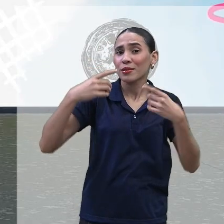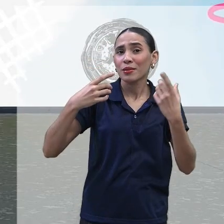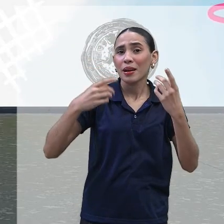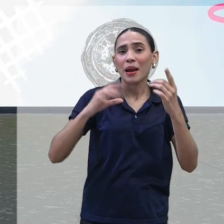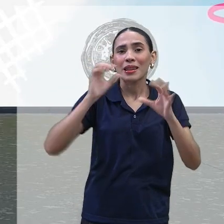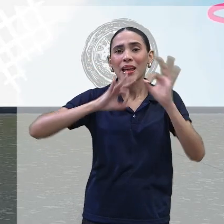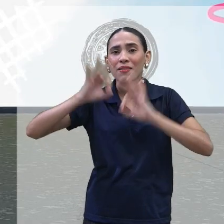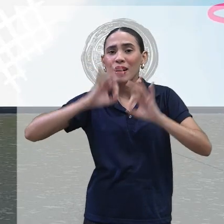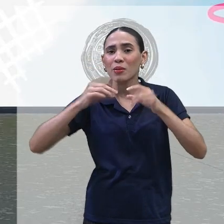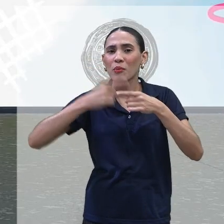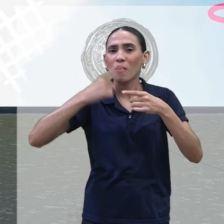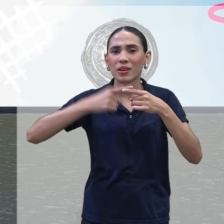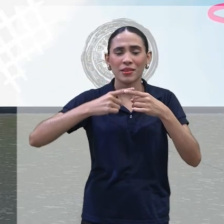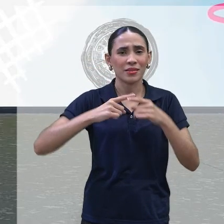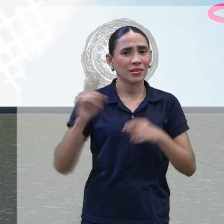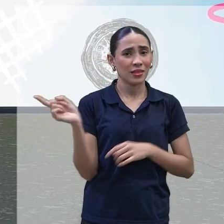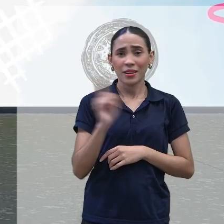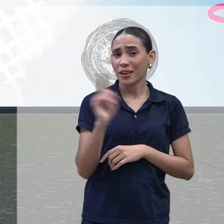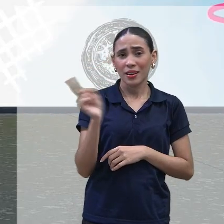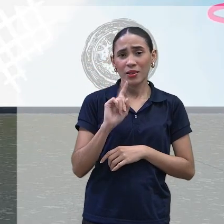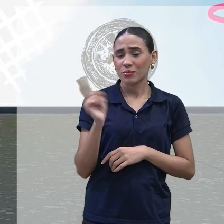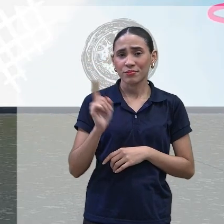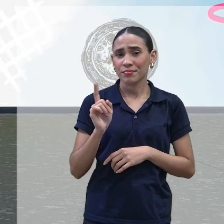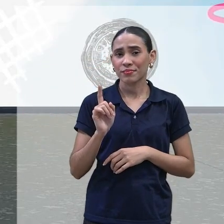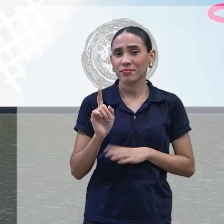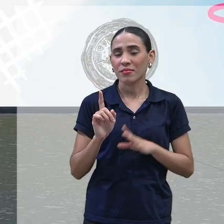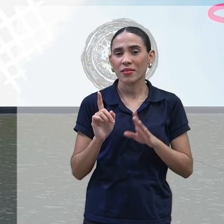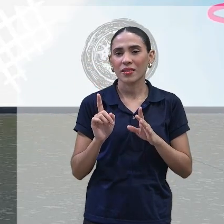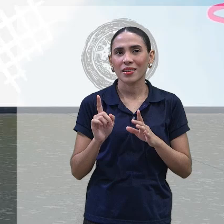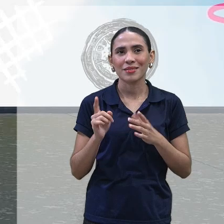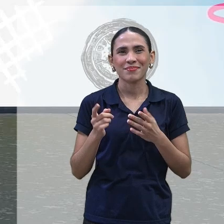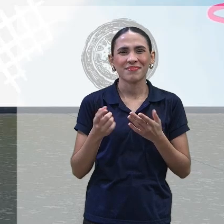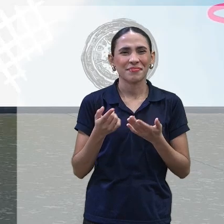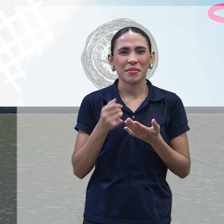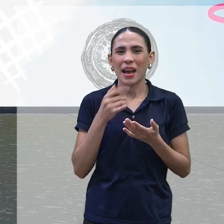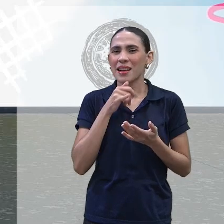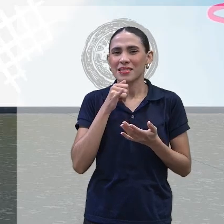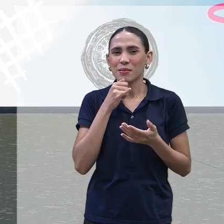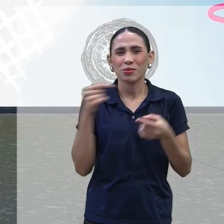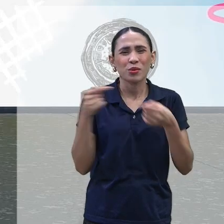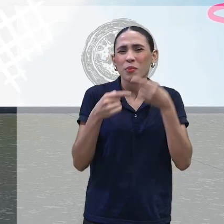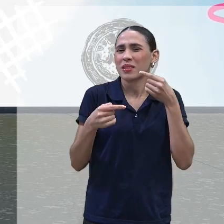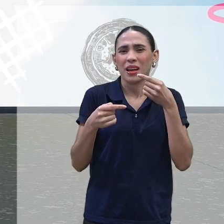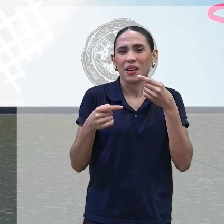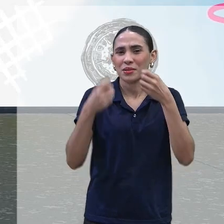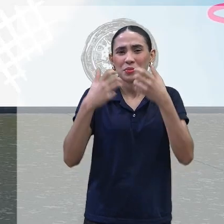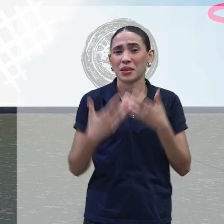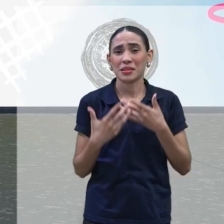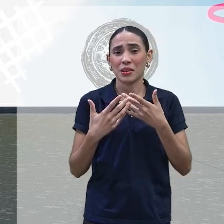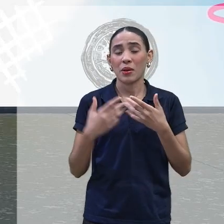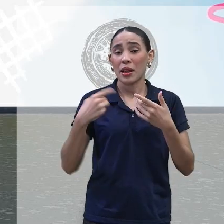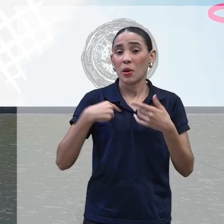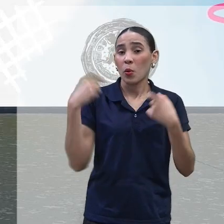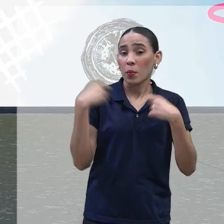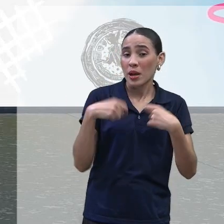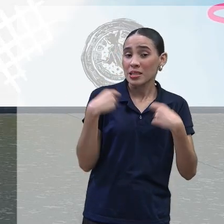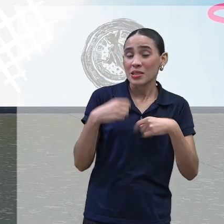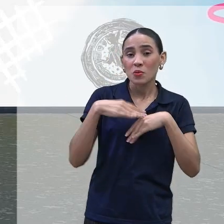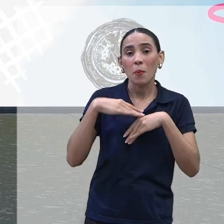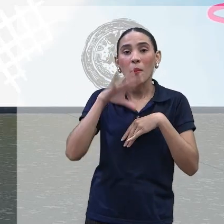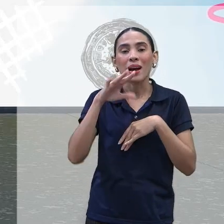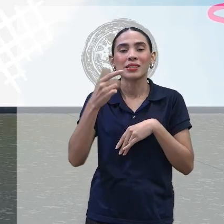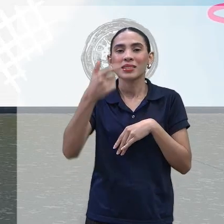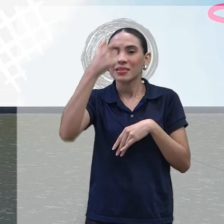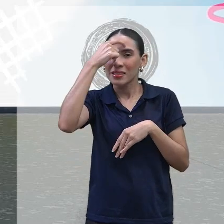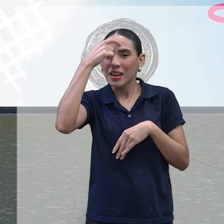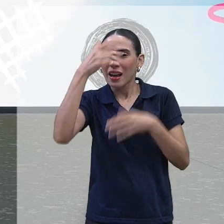nevando porque os deuses querem. Não era mais isso. Não cabia mais esse tipo de explicação. Eu precisava de algo mais